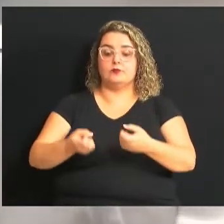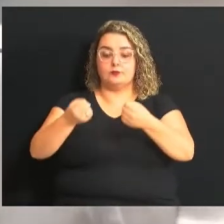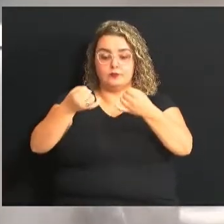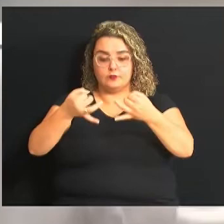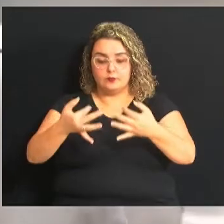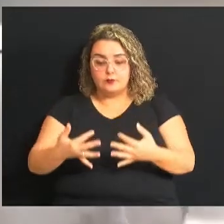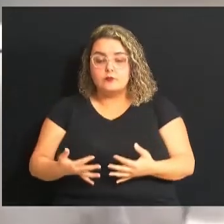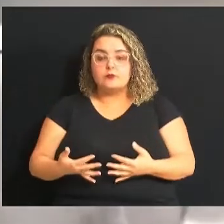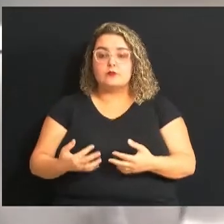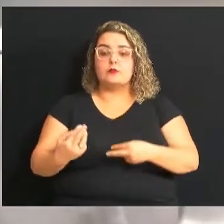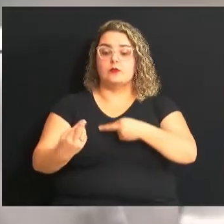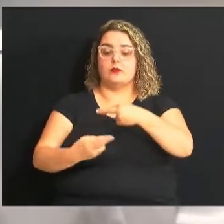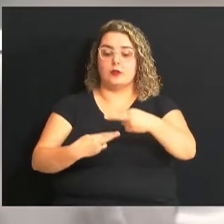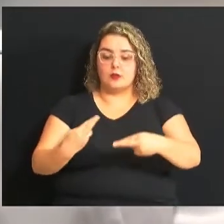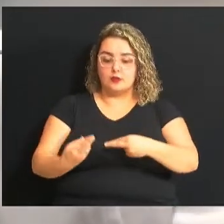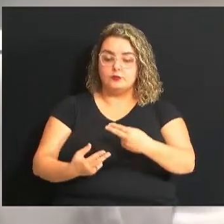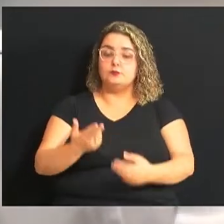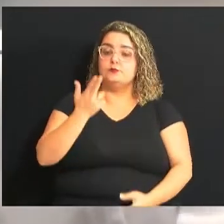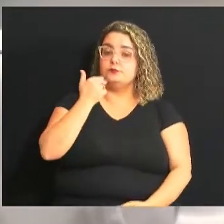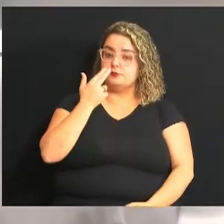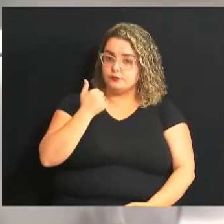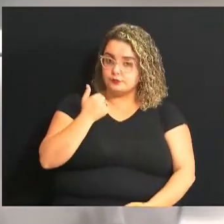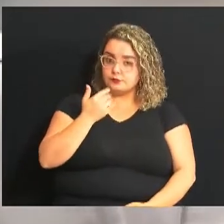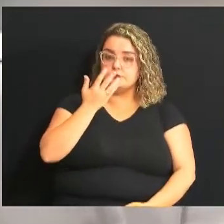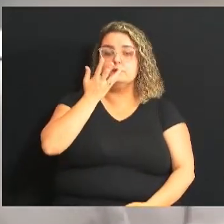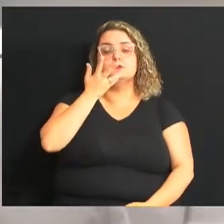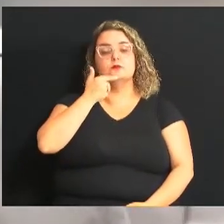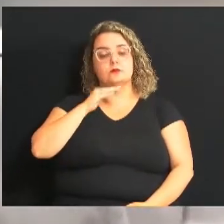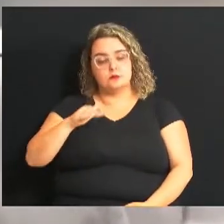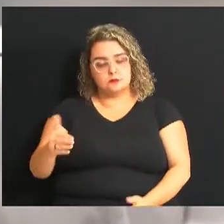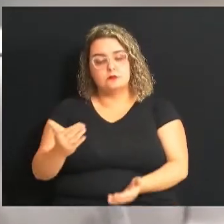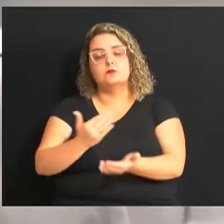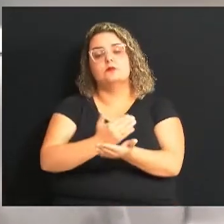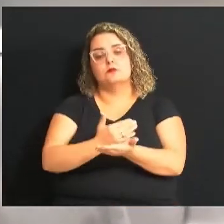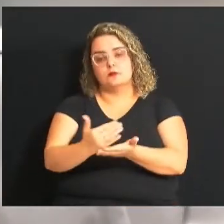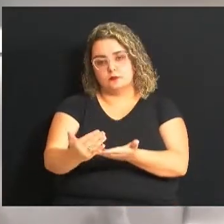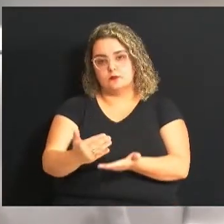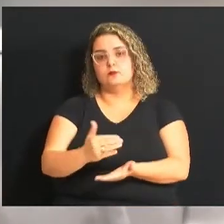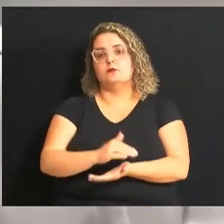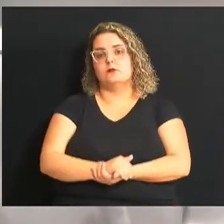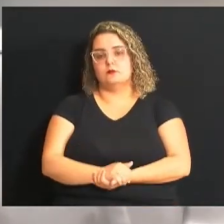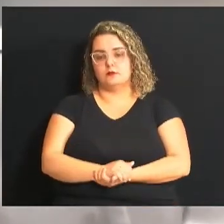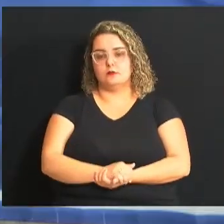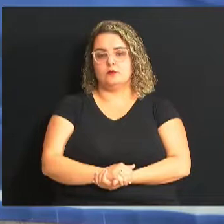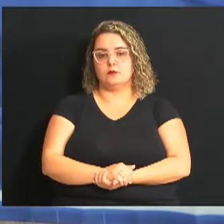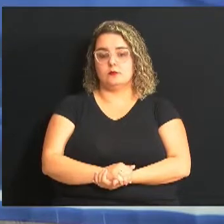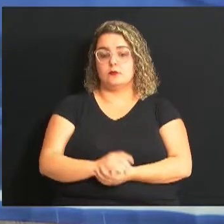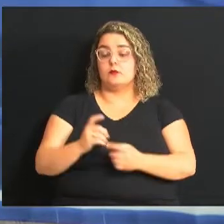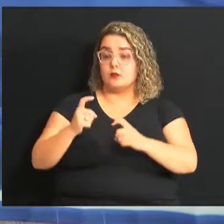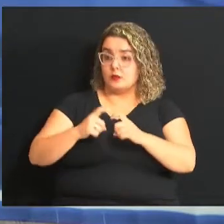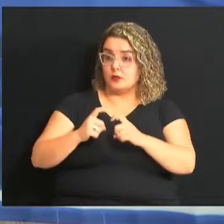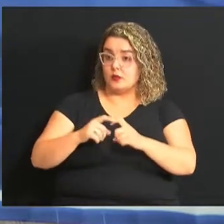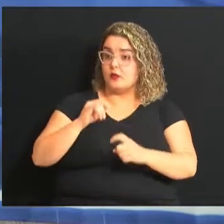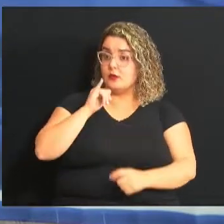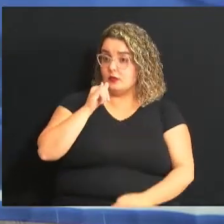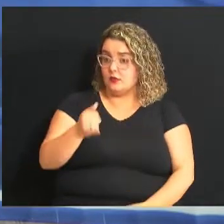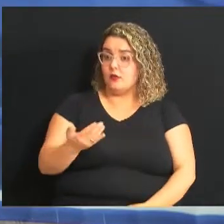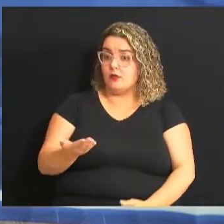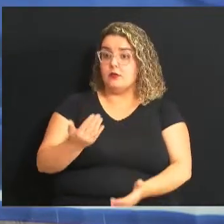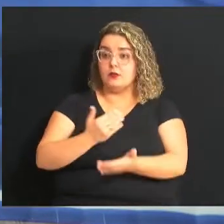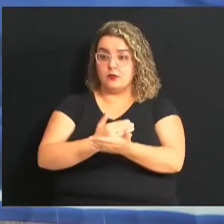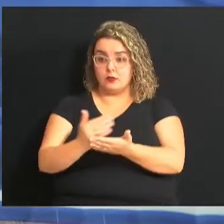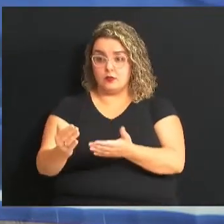em relação à parte nutricional comece desde criança. Doutora, a gente falou, até comentou, né, logo no início